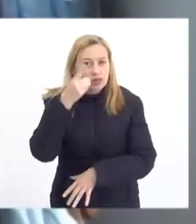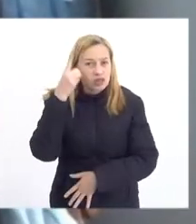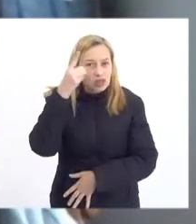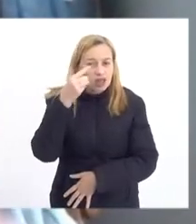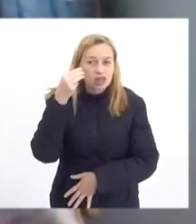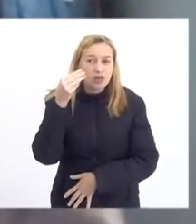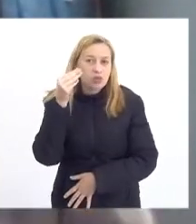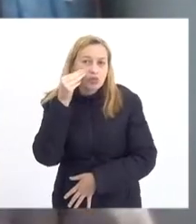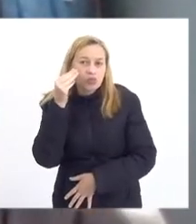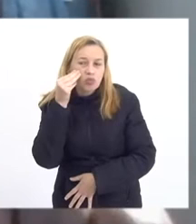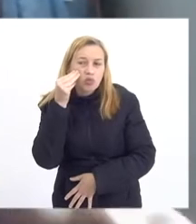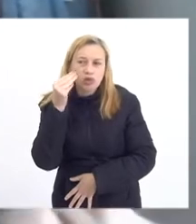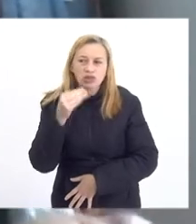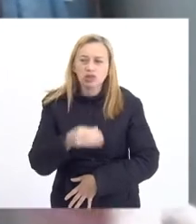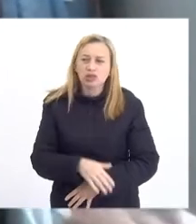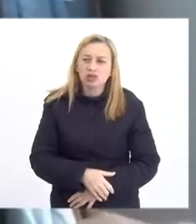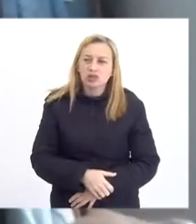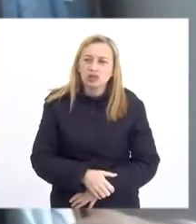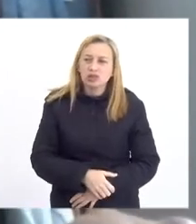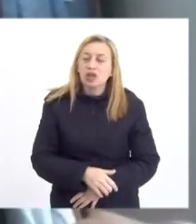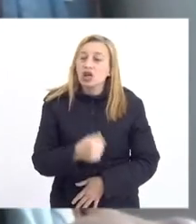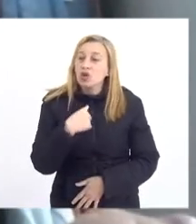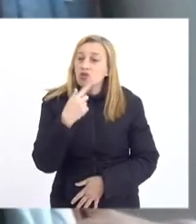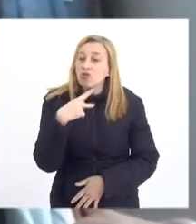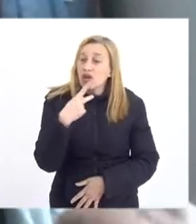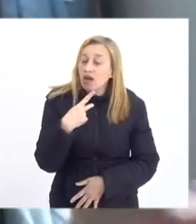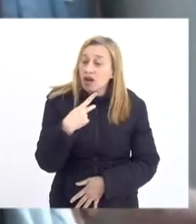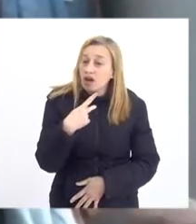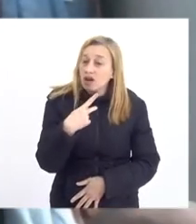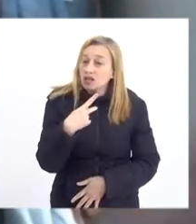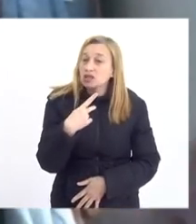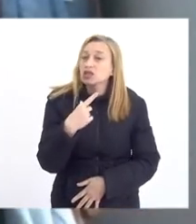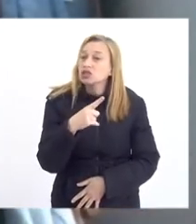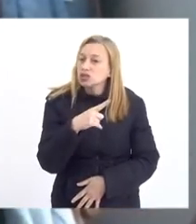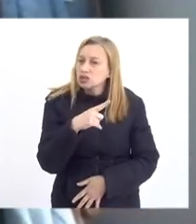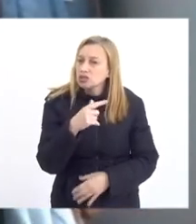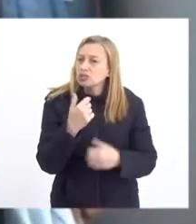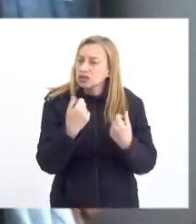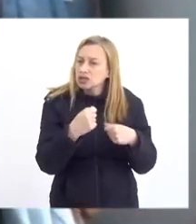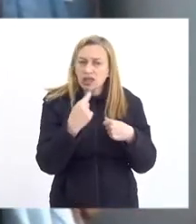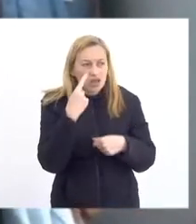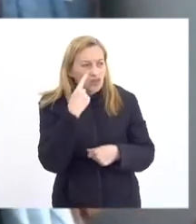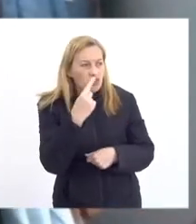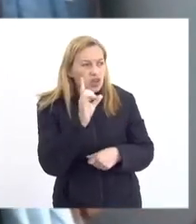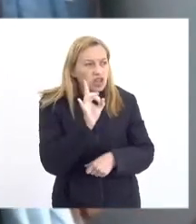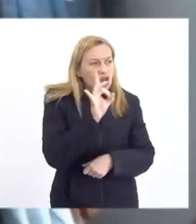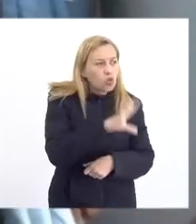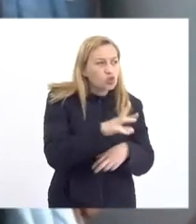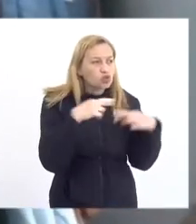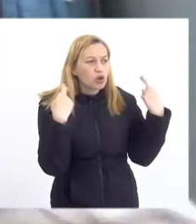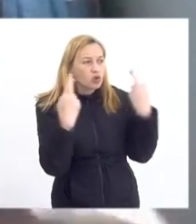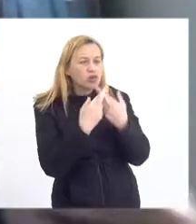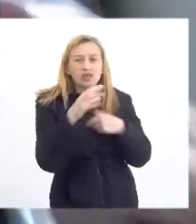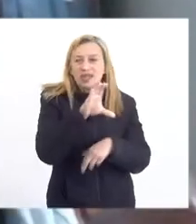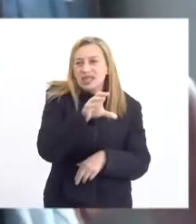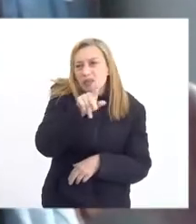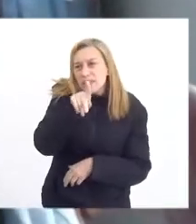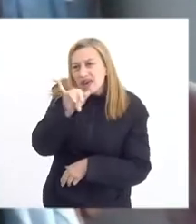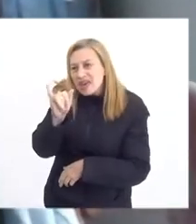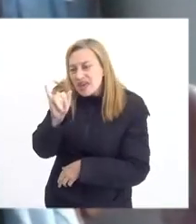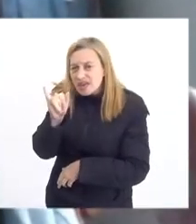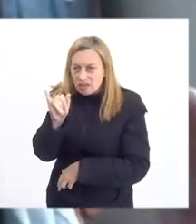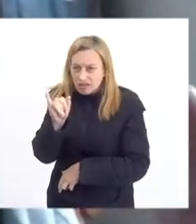eu fiz em conjunto, eu falava que isso tinha muito que ver com aquela última sessão da CPI, que deu